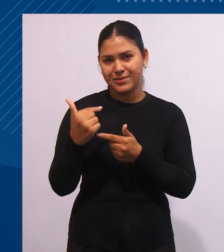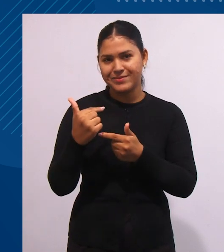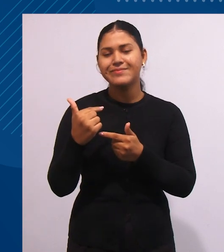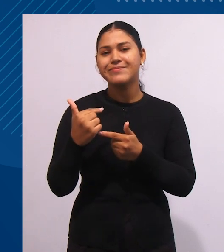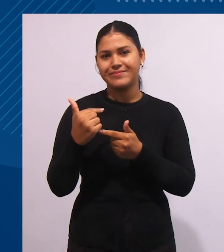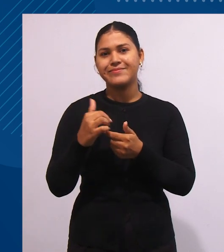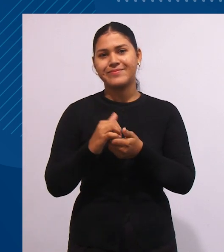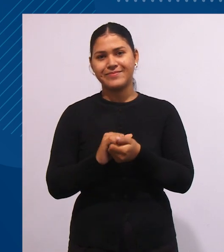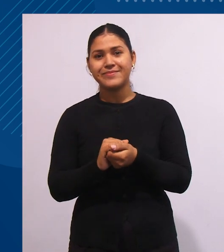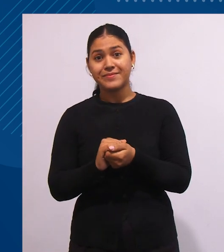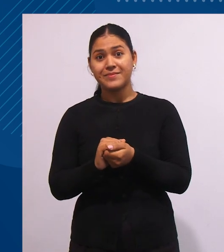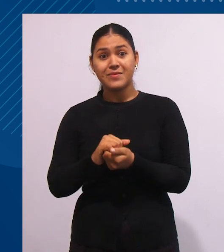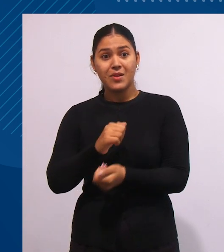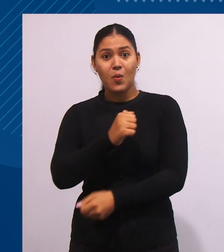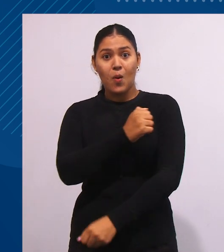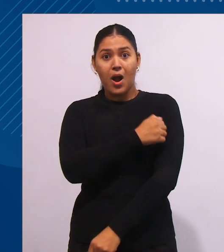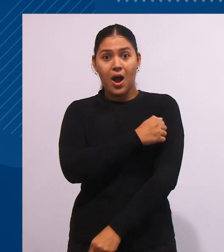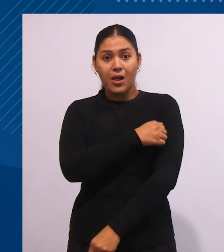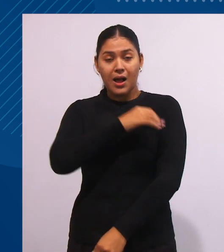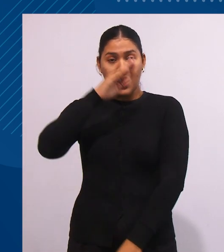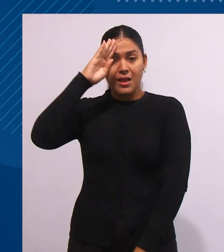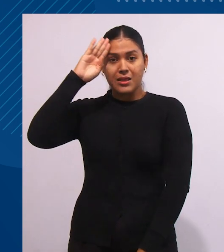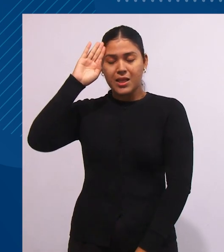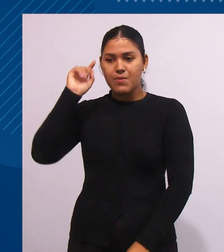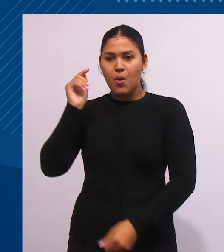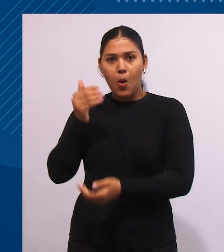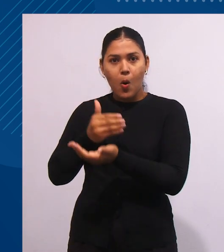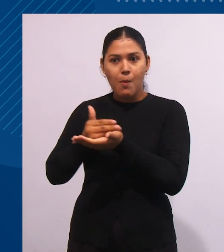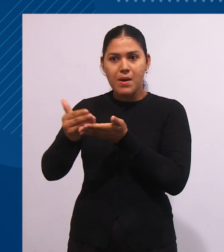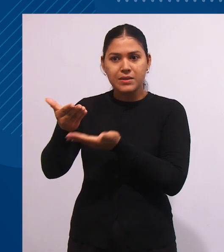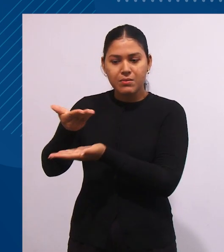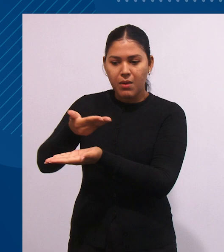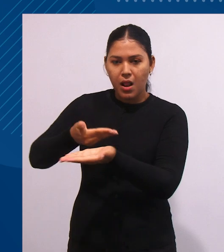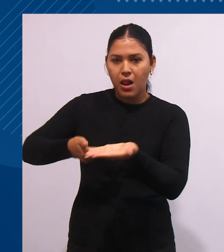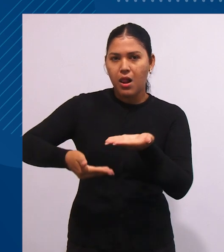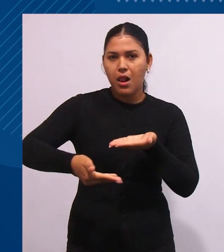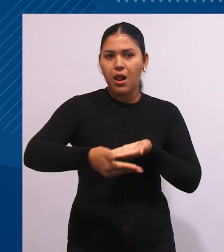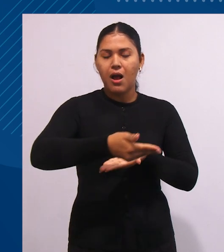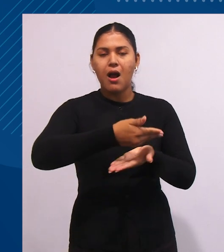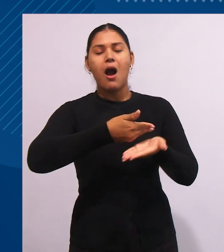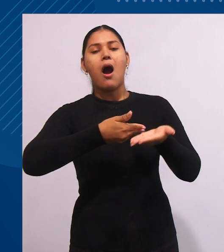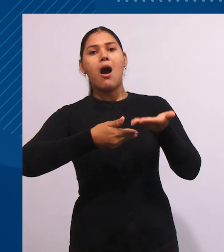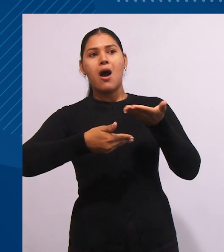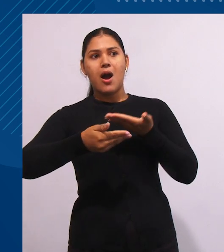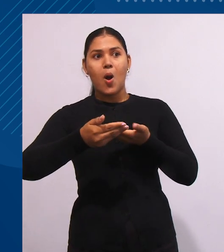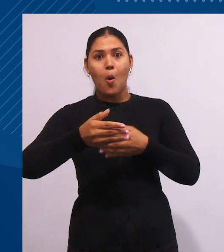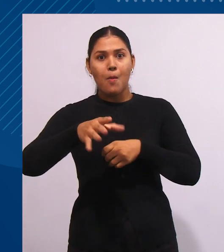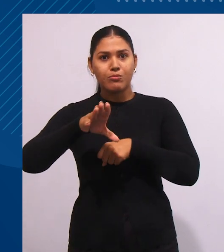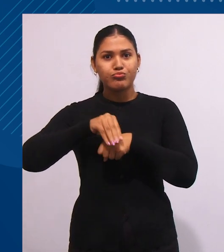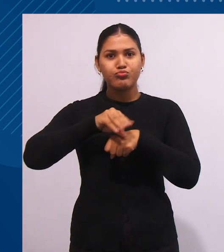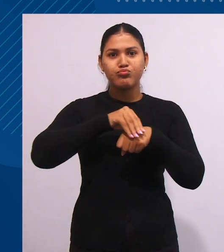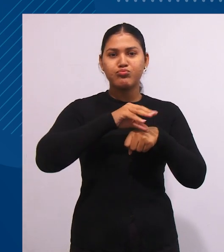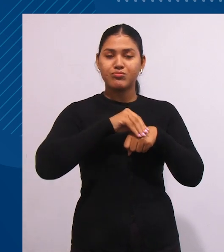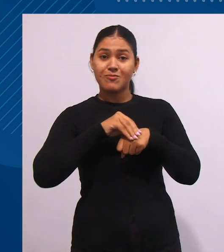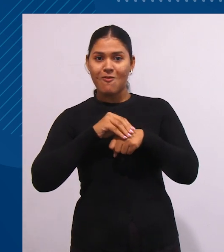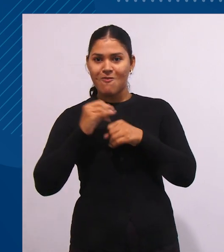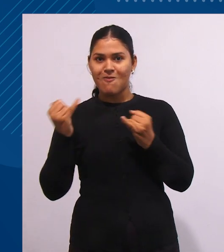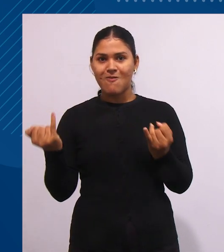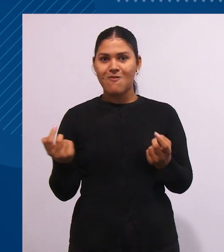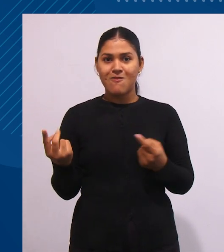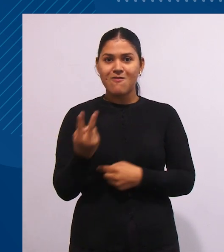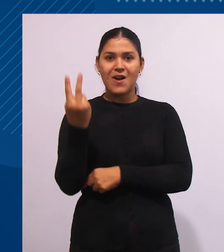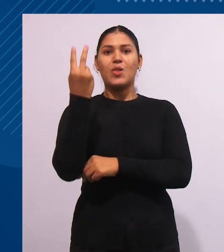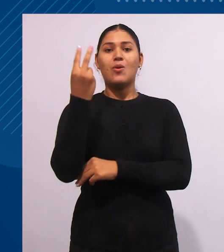ele lidar com essa complexidade e apresenta, né, nesse espaço toda a riqueza cultural